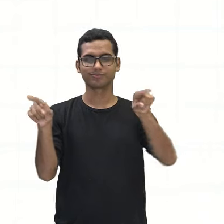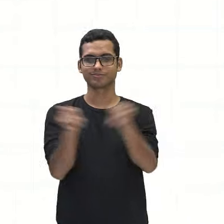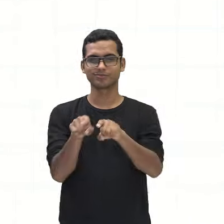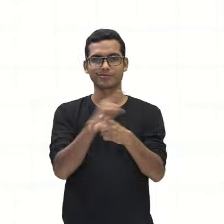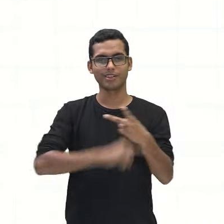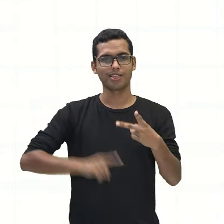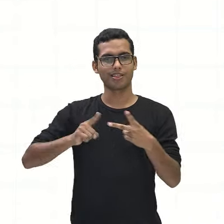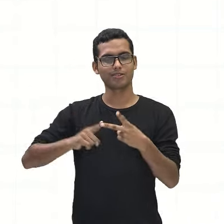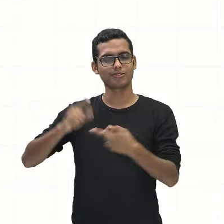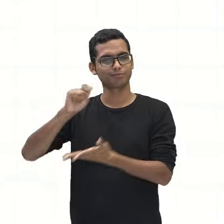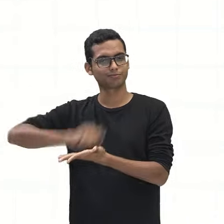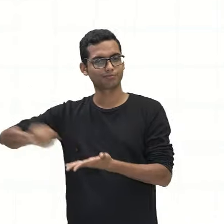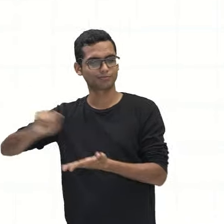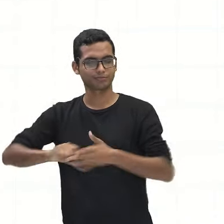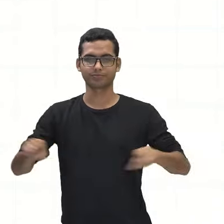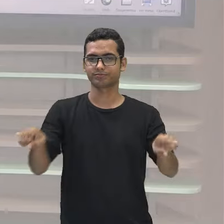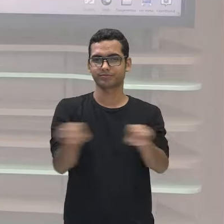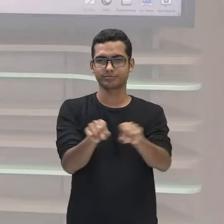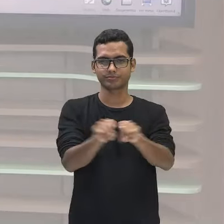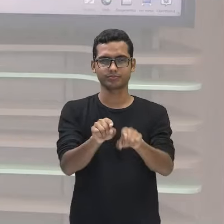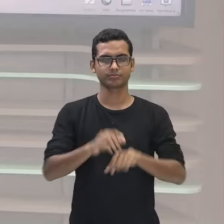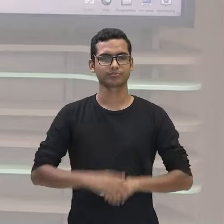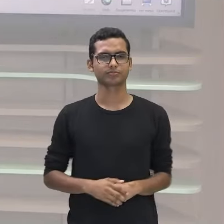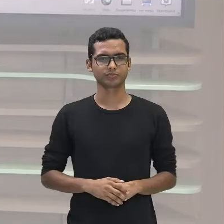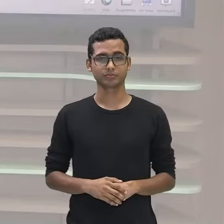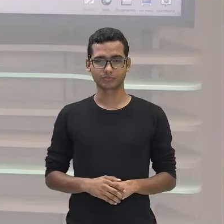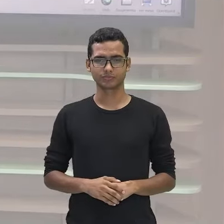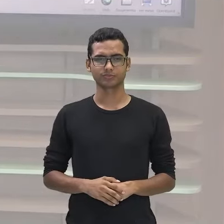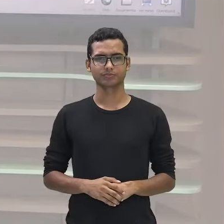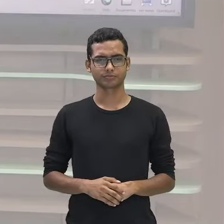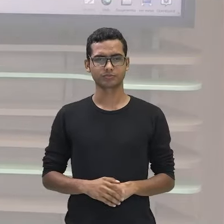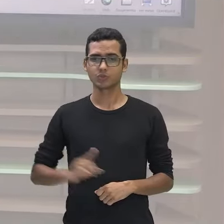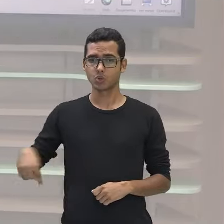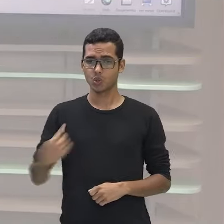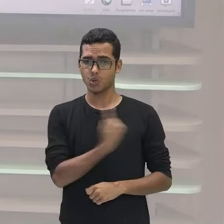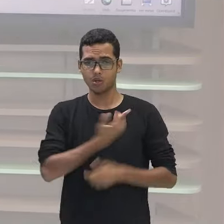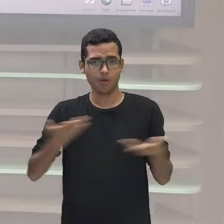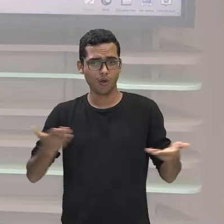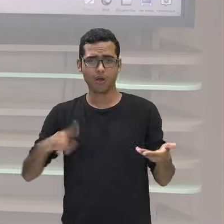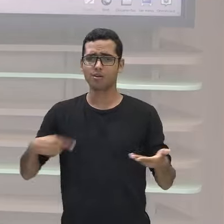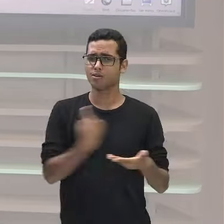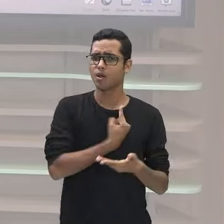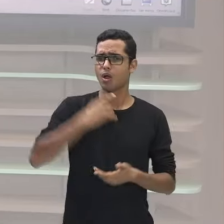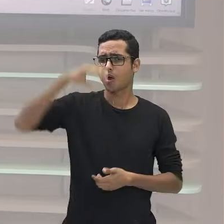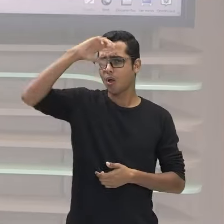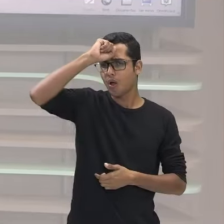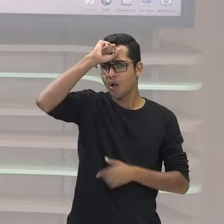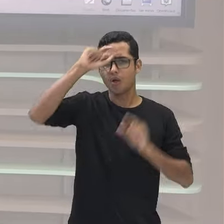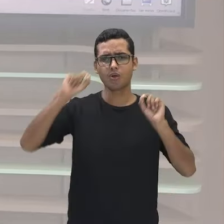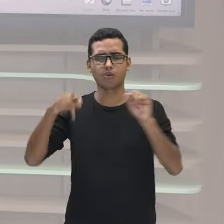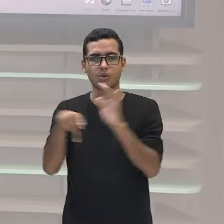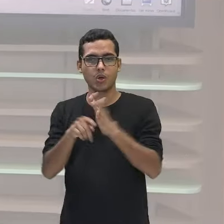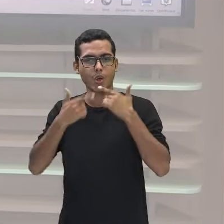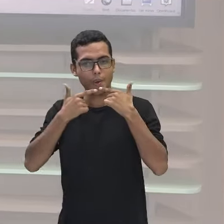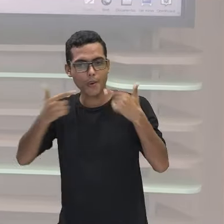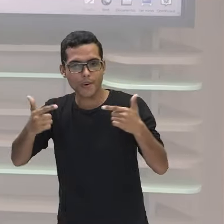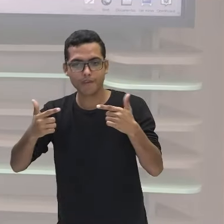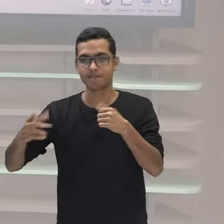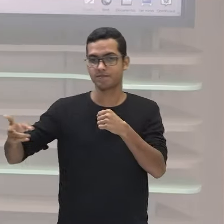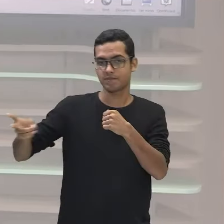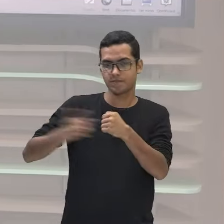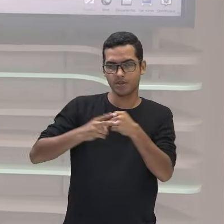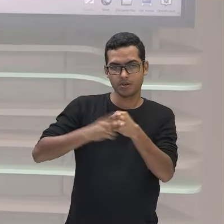ou faladas. Muito bem, então o que nós, nesse primeiro momento, aprendemos aí? Que a linguagem não verbal, ela vai